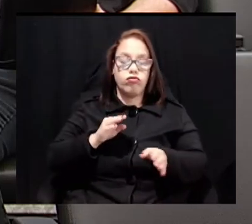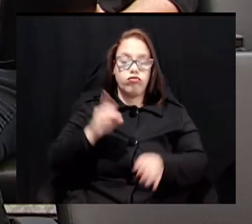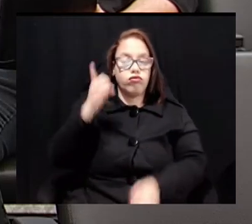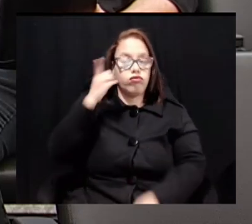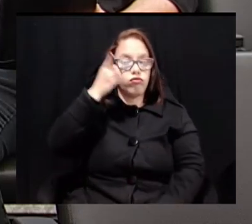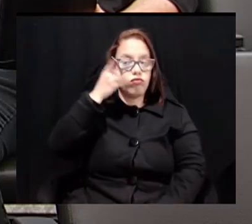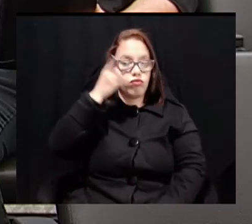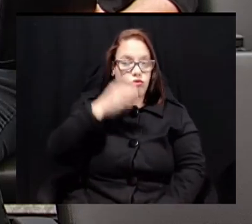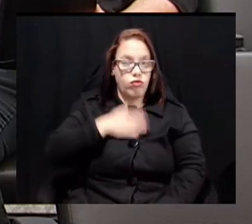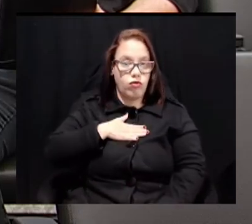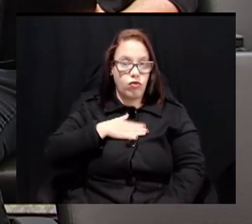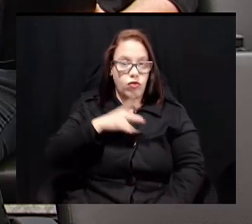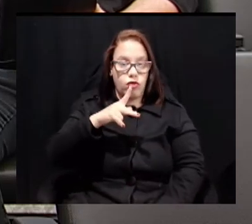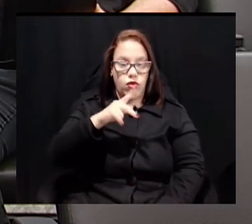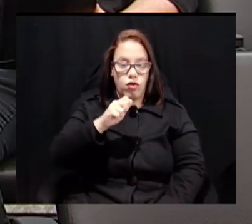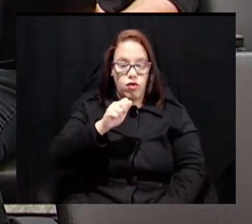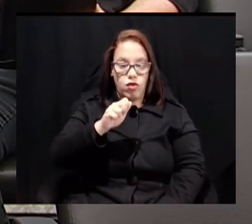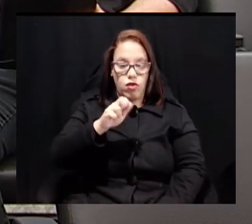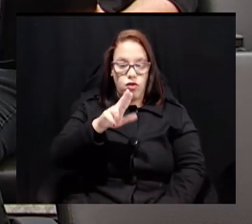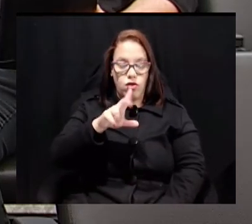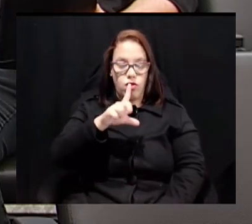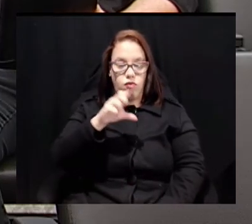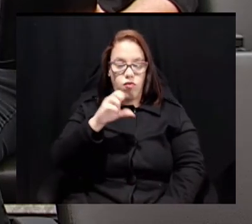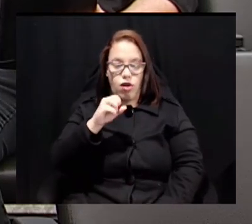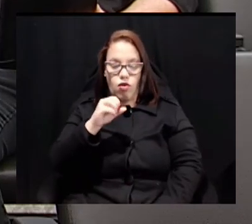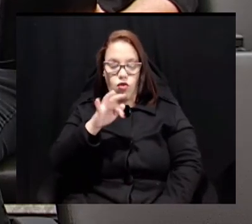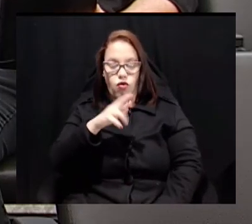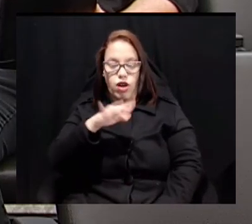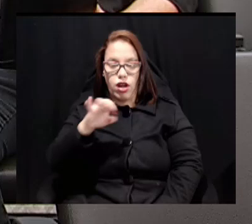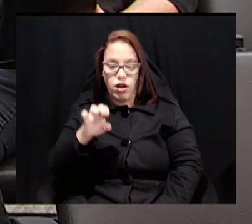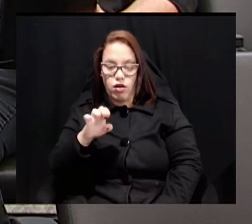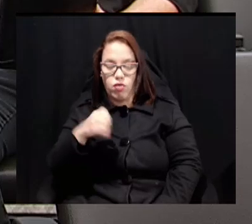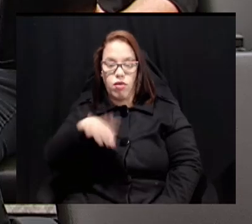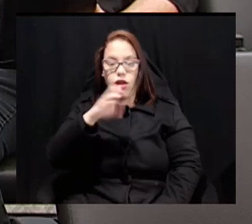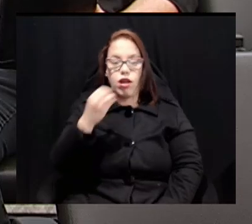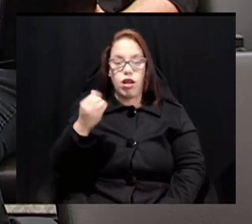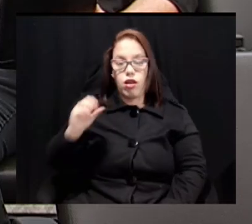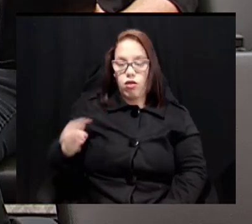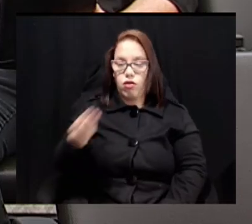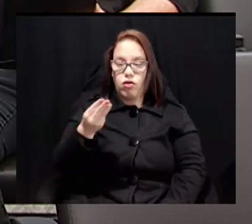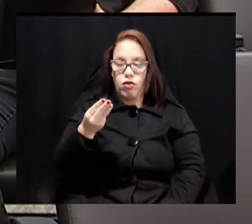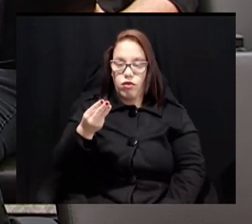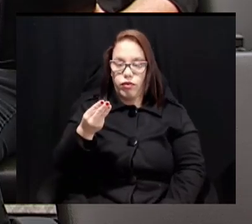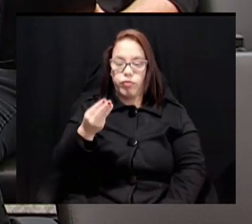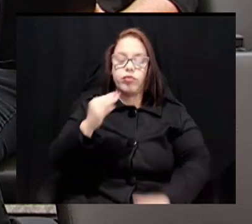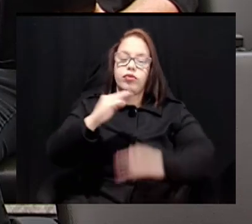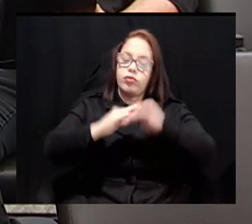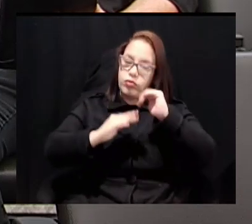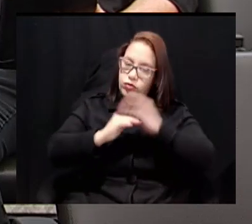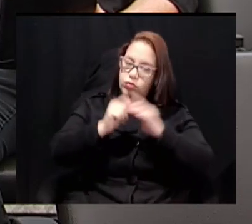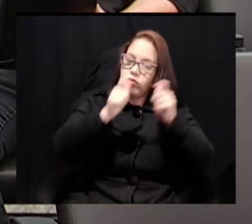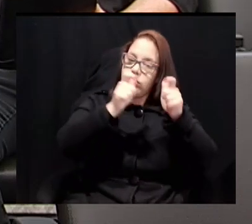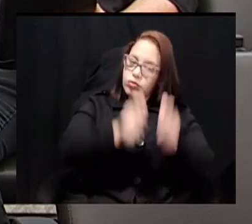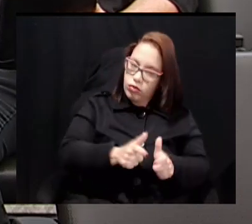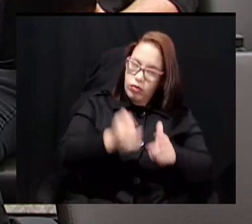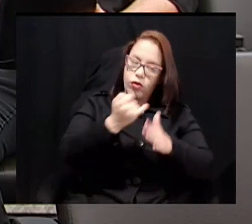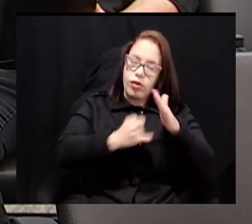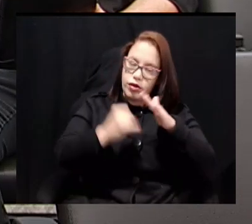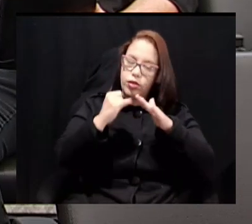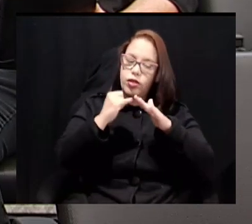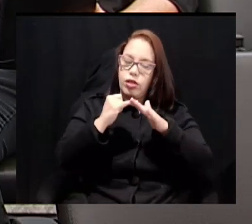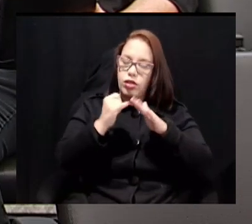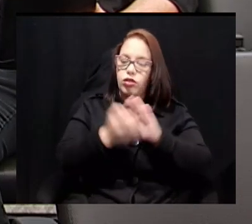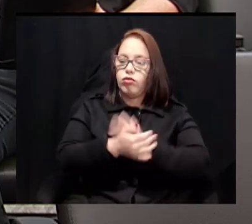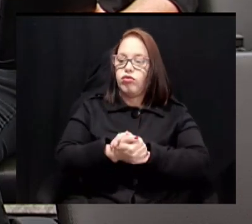Paulo Freire, que destinou mais de 6 milhões de reais para o funcionamento daquela entidade, e ali a